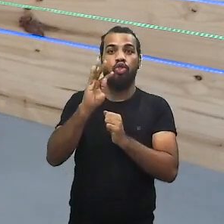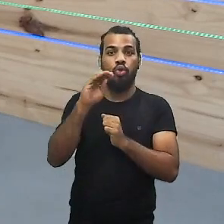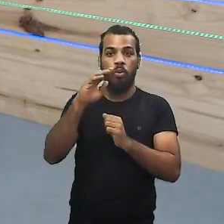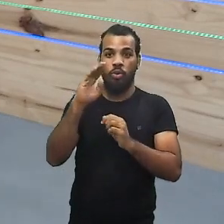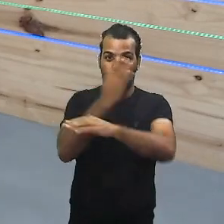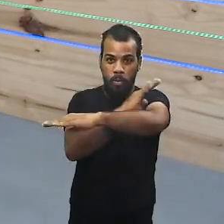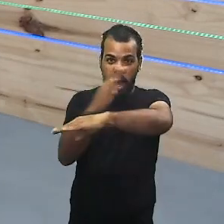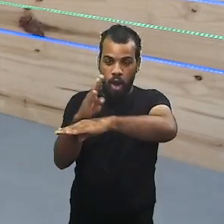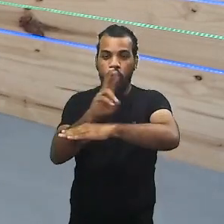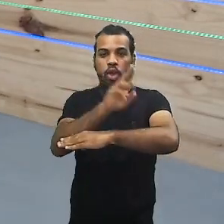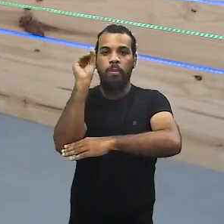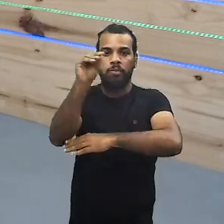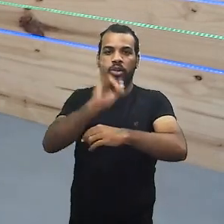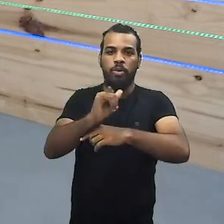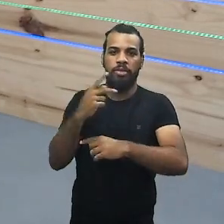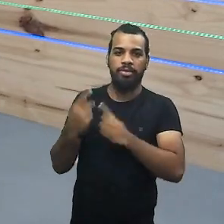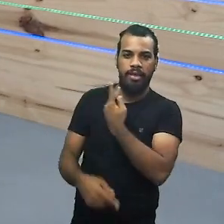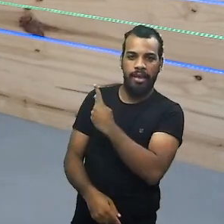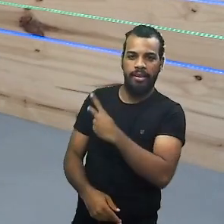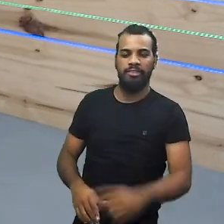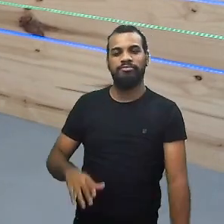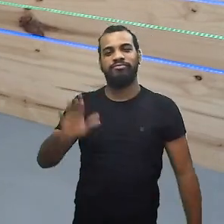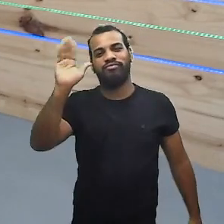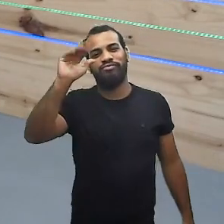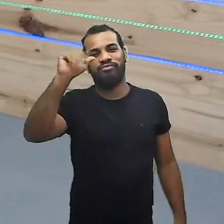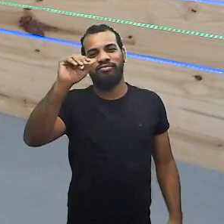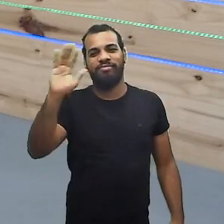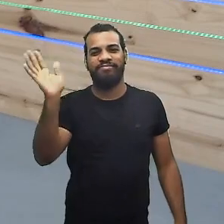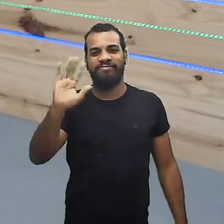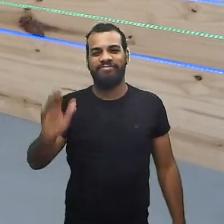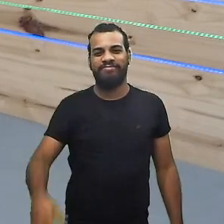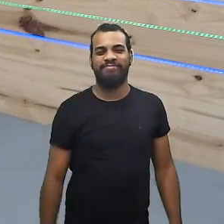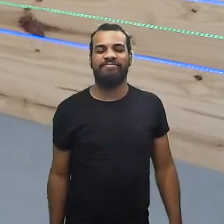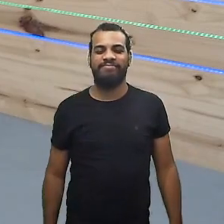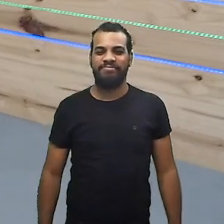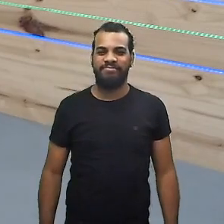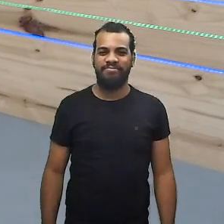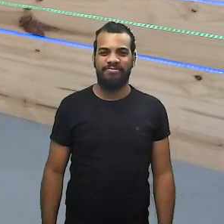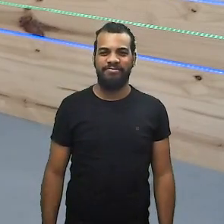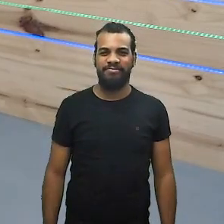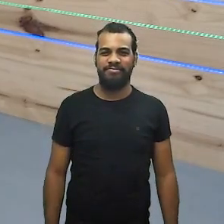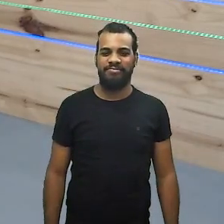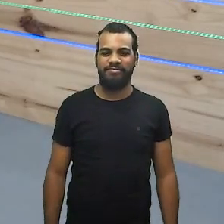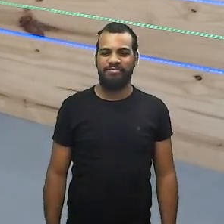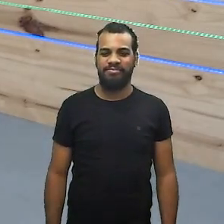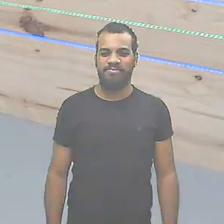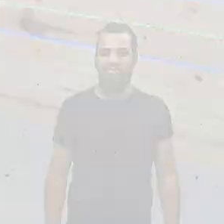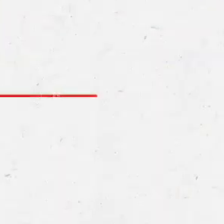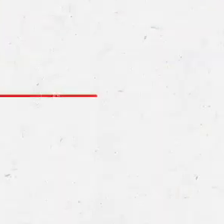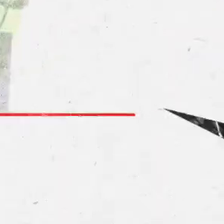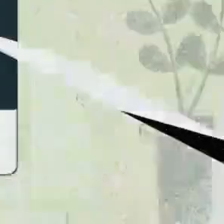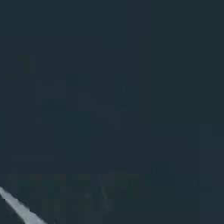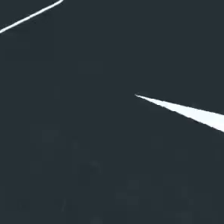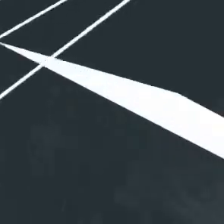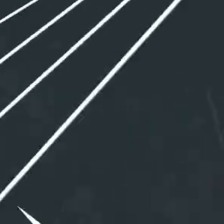mundo, um ótimo feriado do Carnaval, e na próxima sexta a gente tem um encontro marcado aqui, tá? Beijo no coração, valeu!